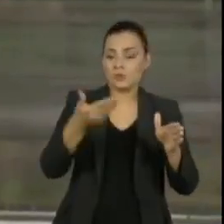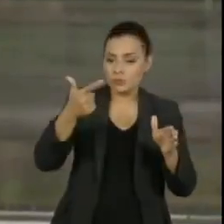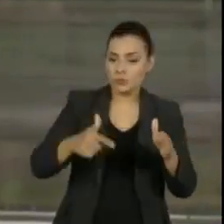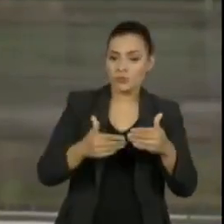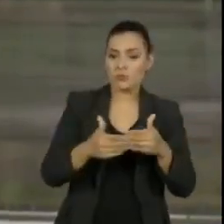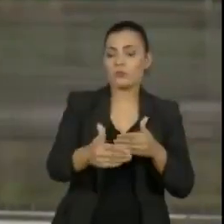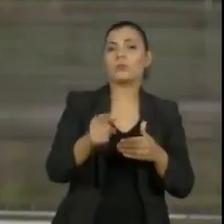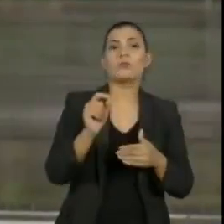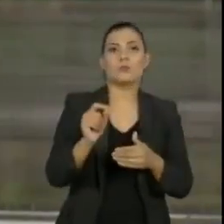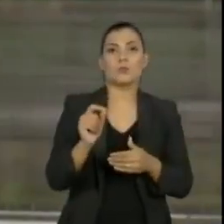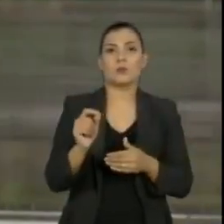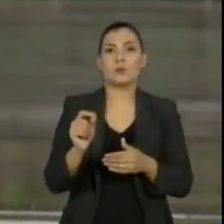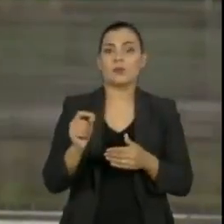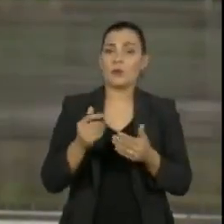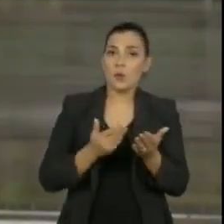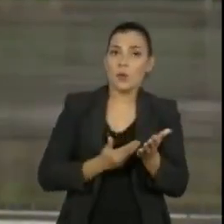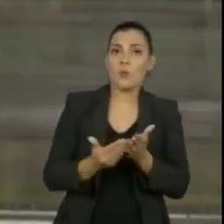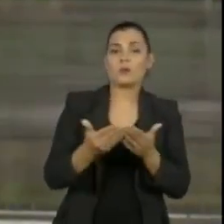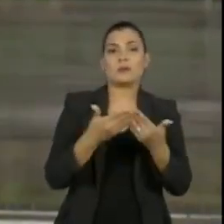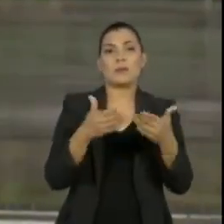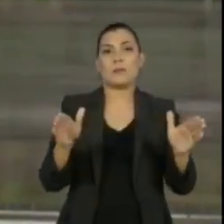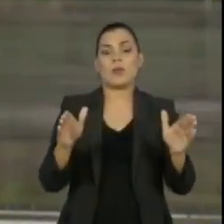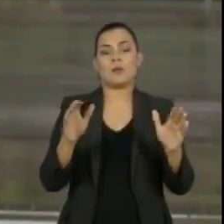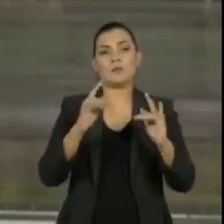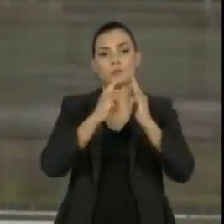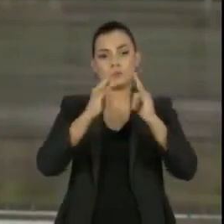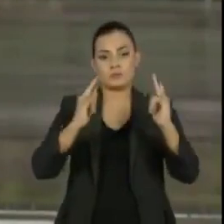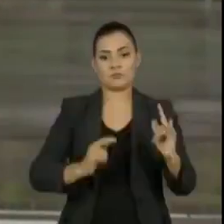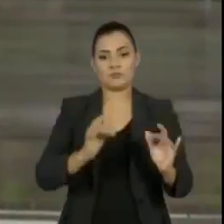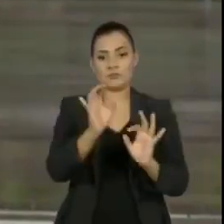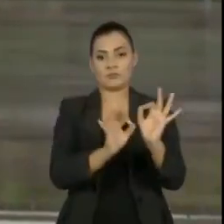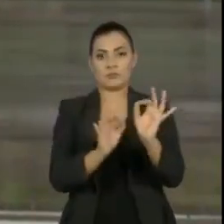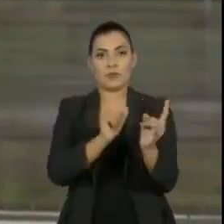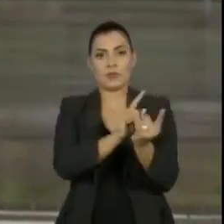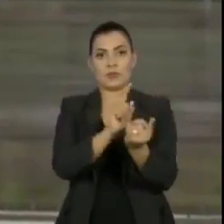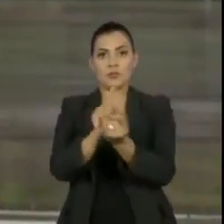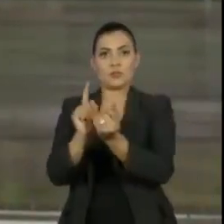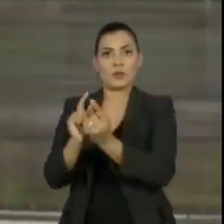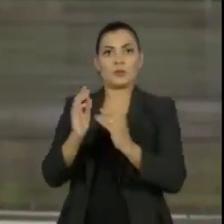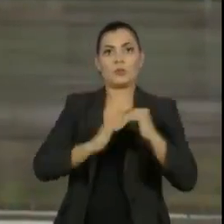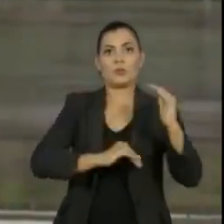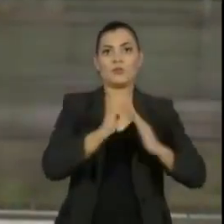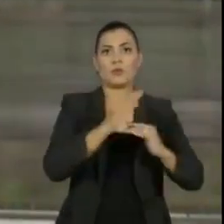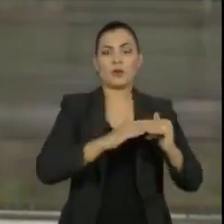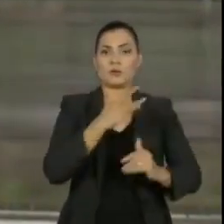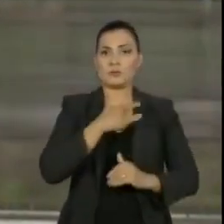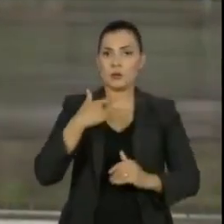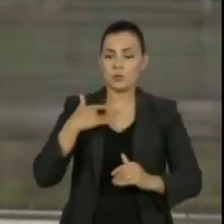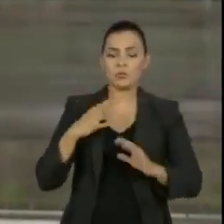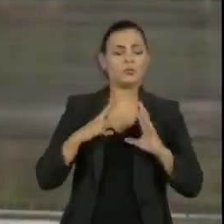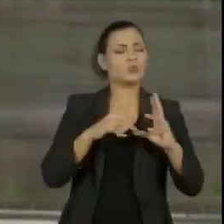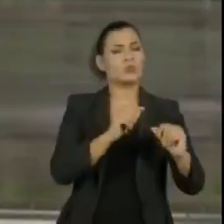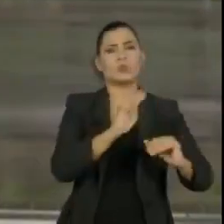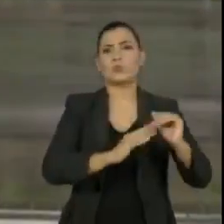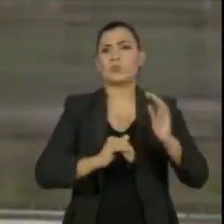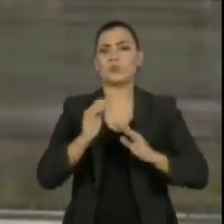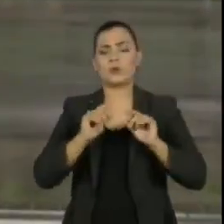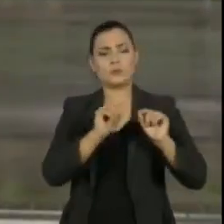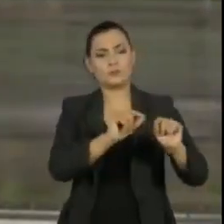está previsto para iniciar a sua operação com todos os profissionais da linha de frente, os profissionais de